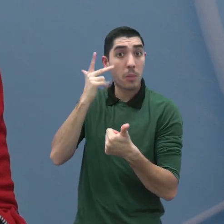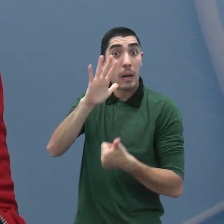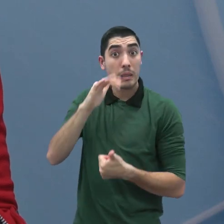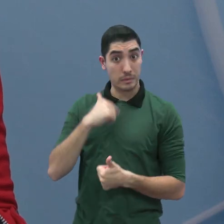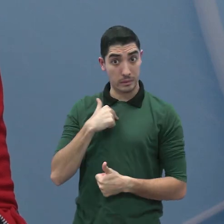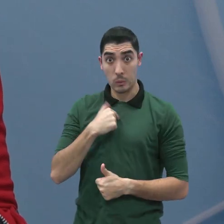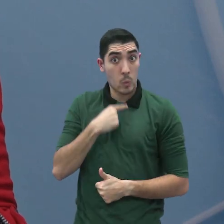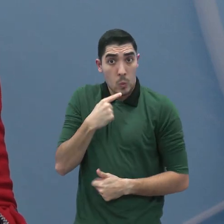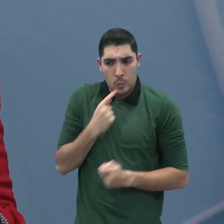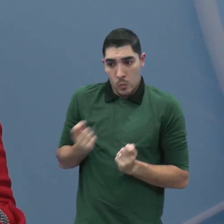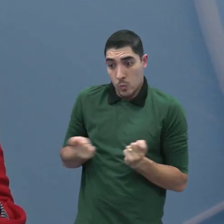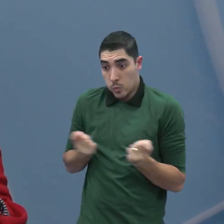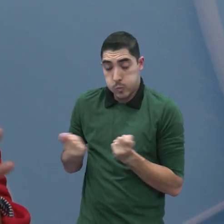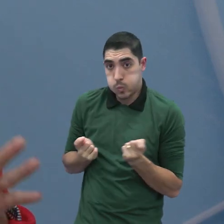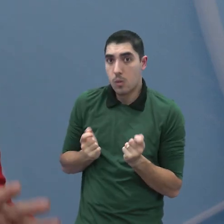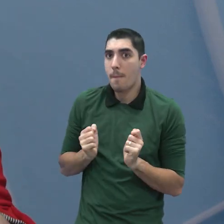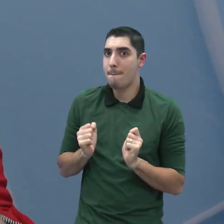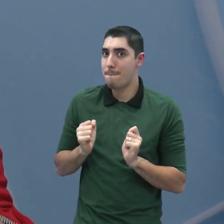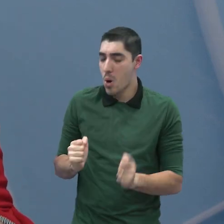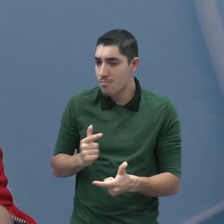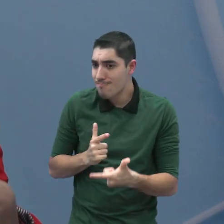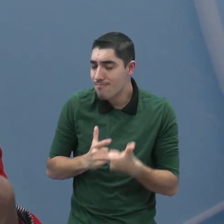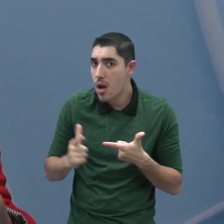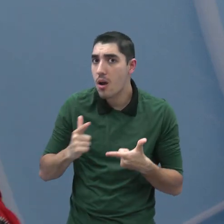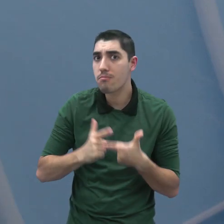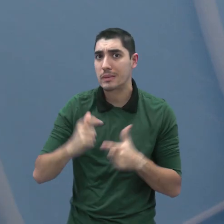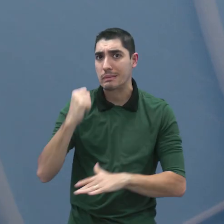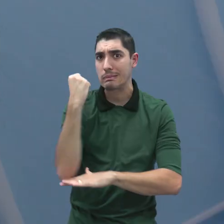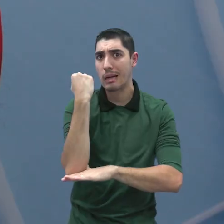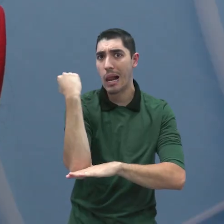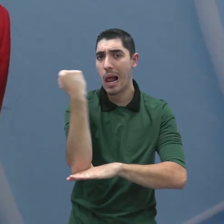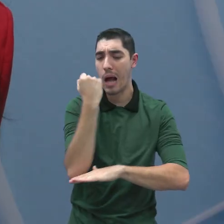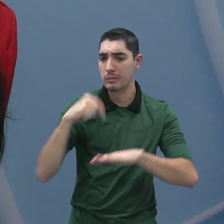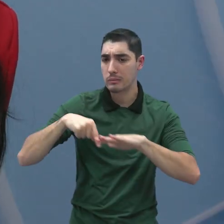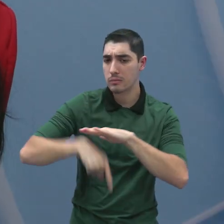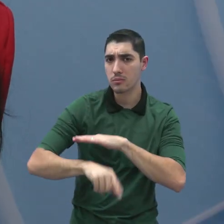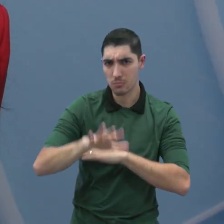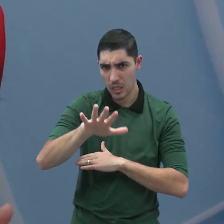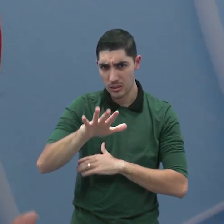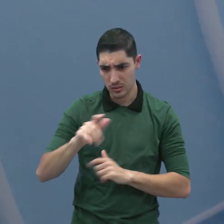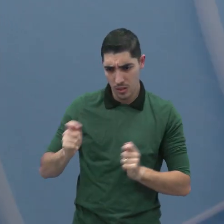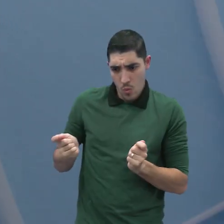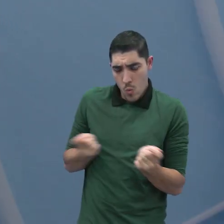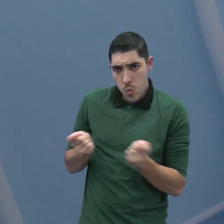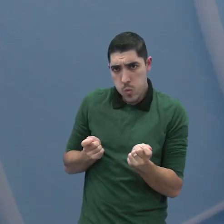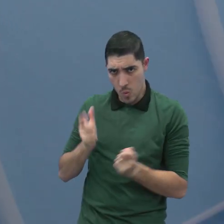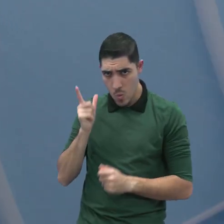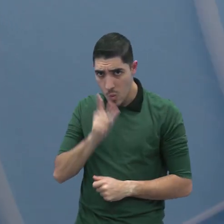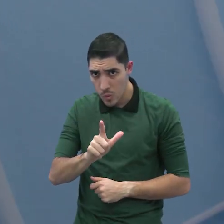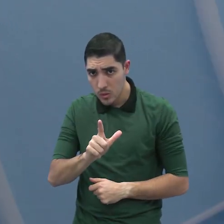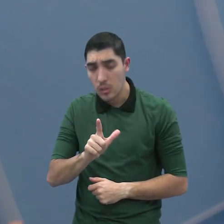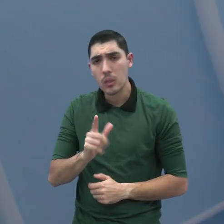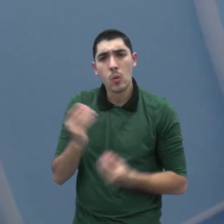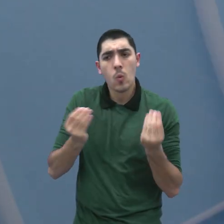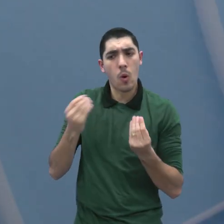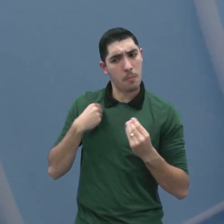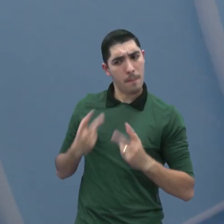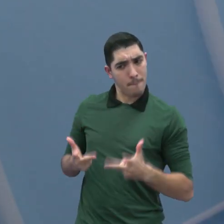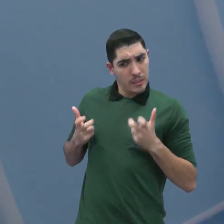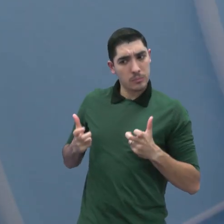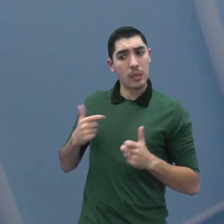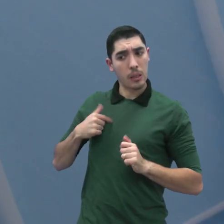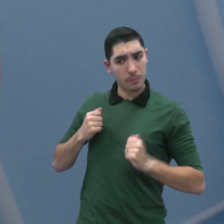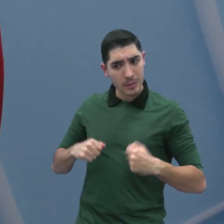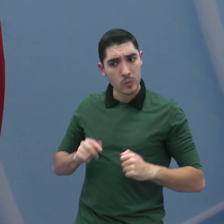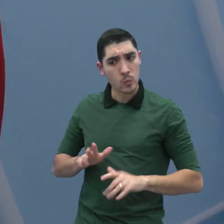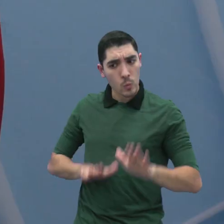podem ter consequências desastrosas. Será que é possível controlar? E quais são os sinais de alerta? É